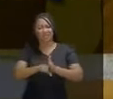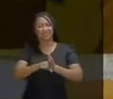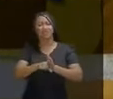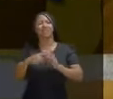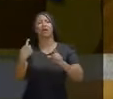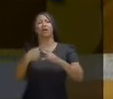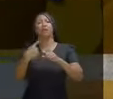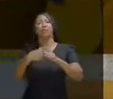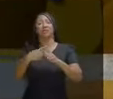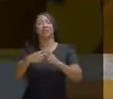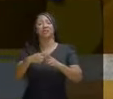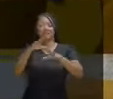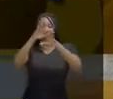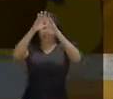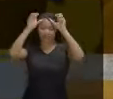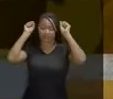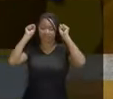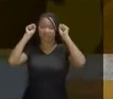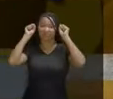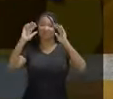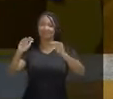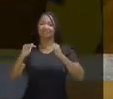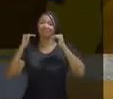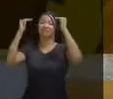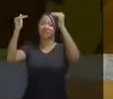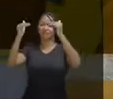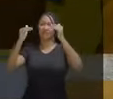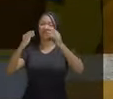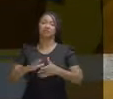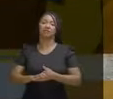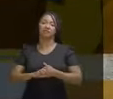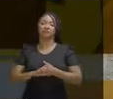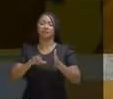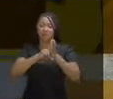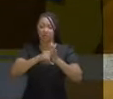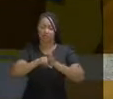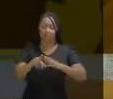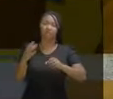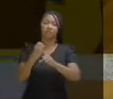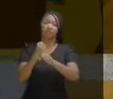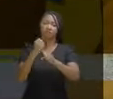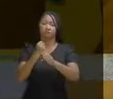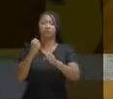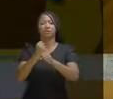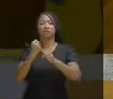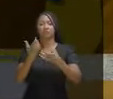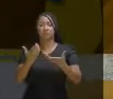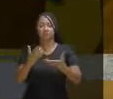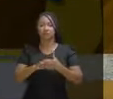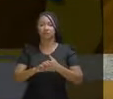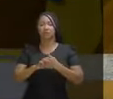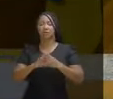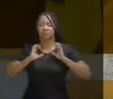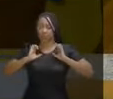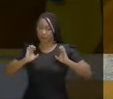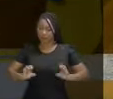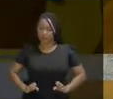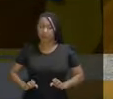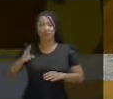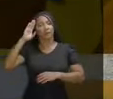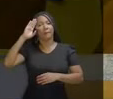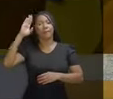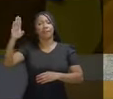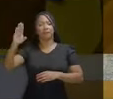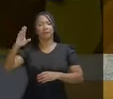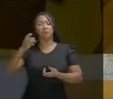ordem do TSE, com a clara imposição de análise das contas sob a ética dos princípios que